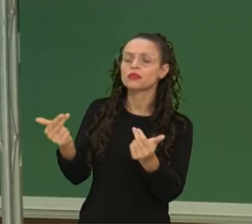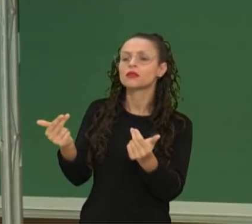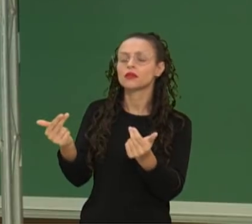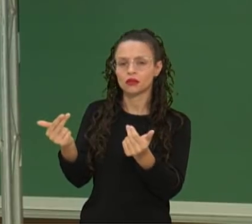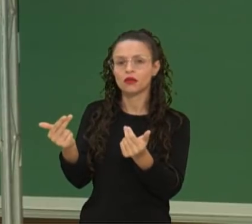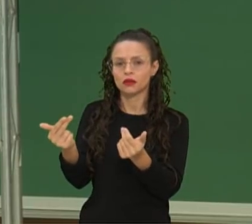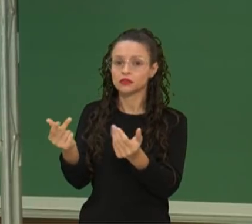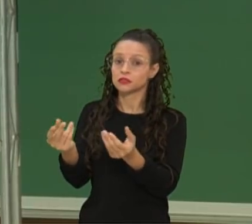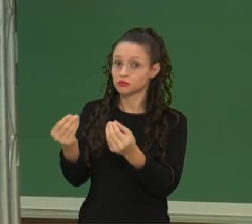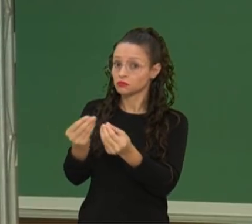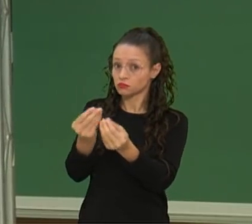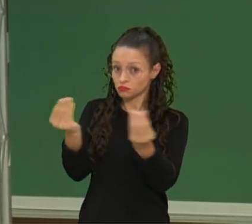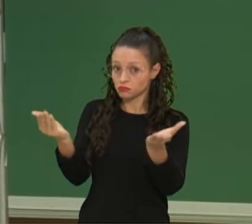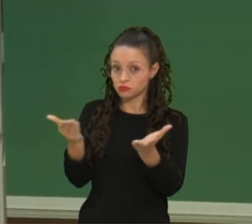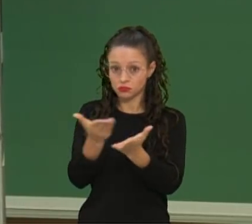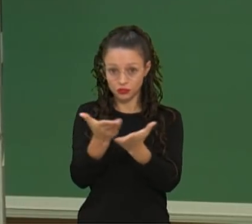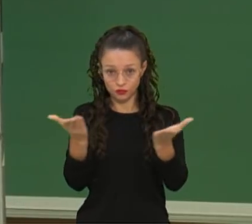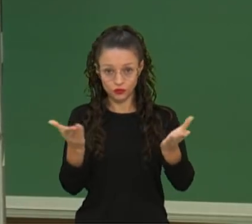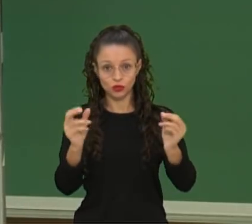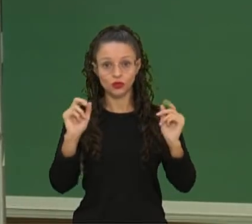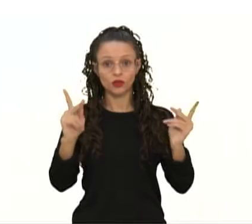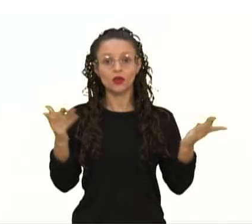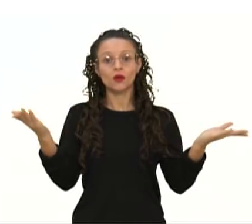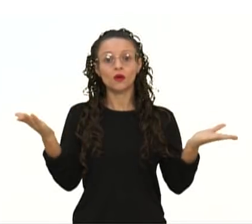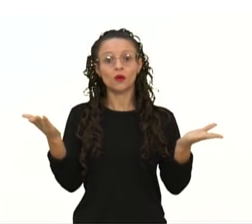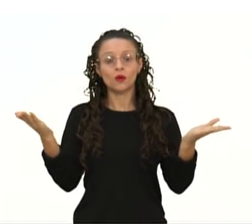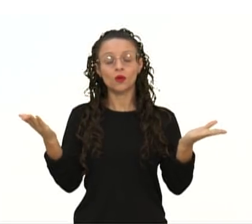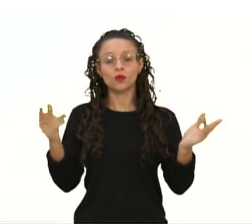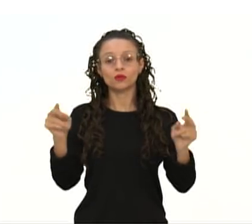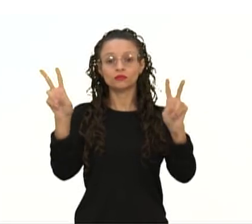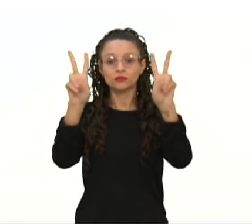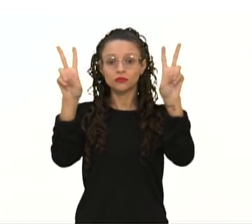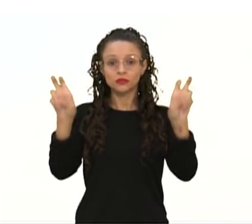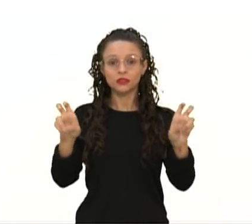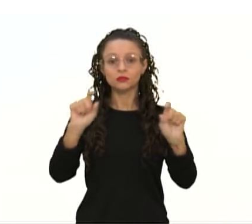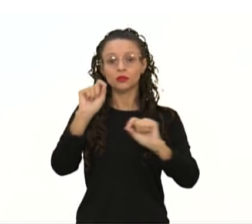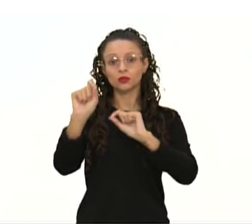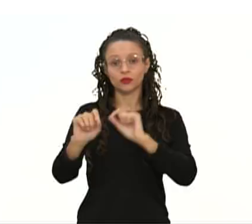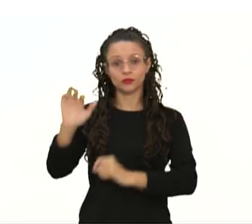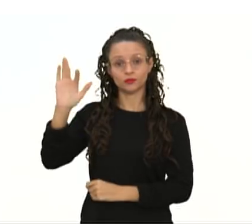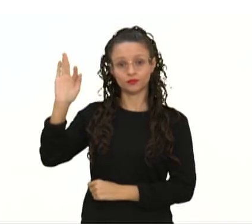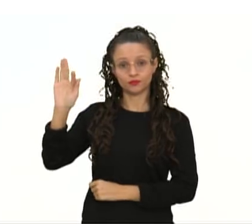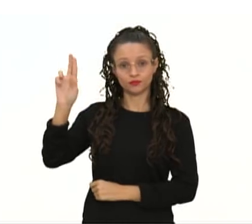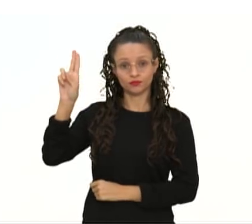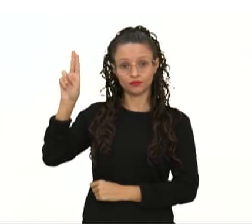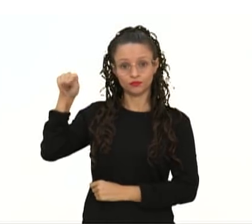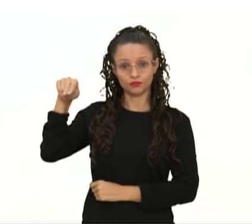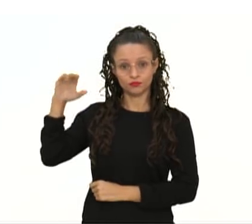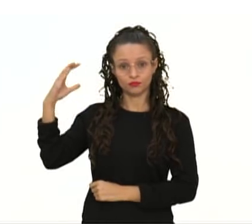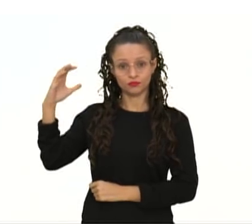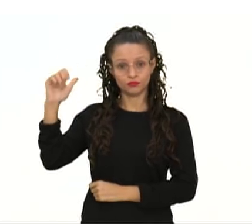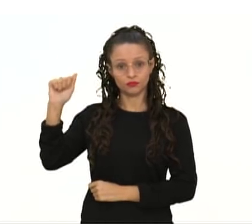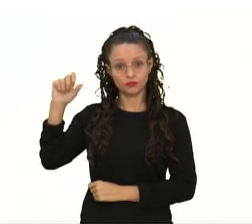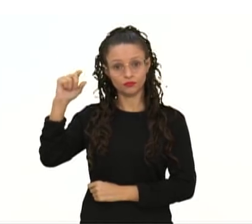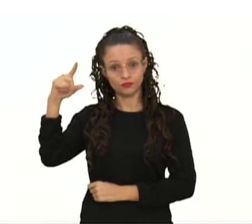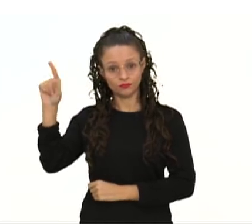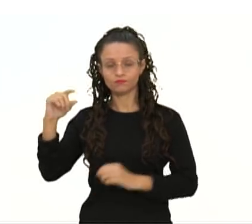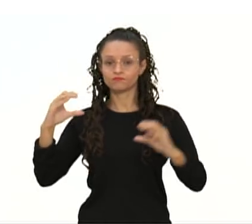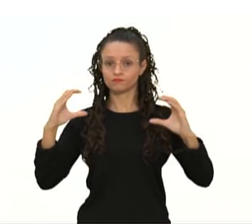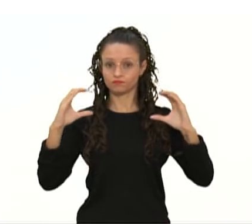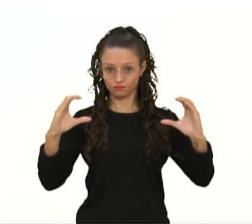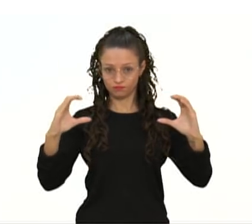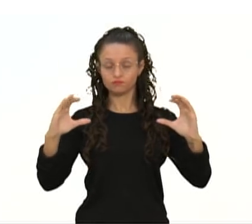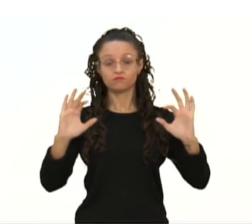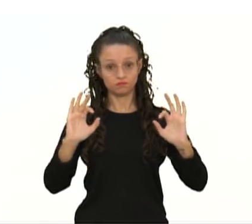para vocês, ok? O que nós vamos ver hoje é a parte de funções, tá? Vamos trabalhar um pouquinho